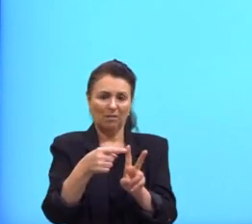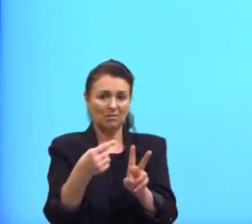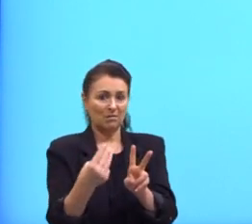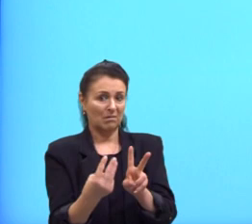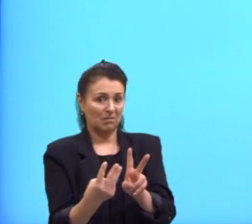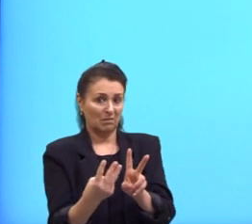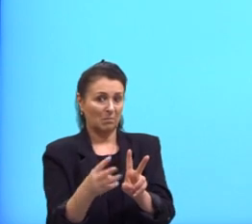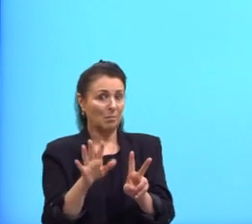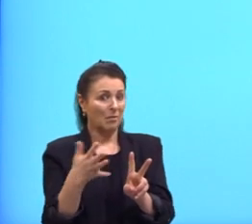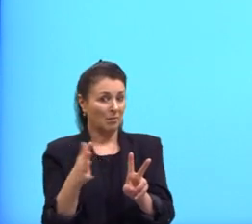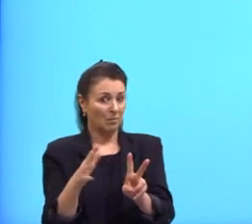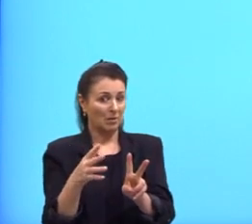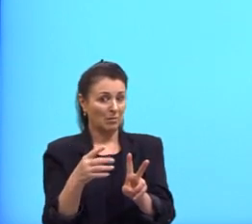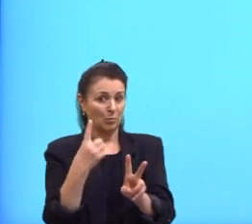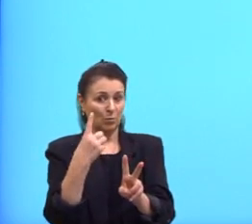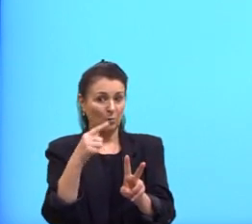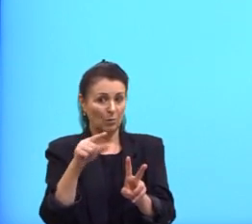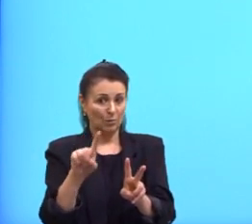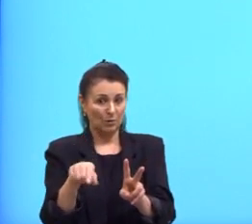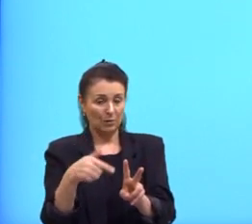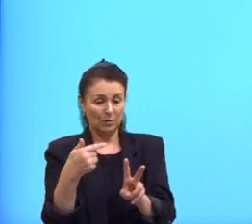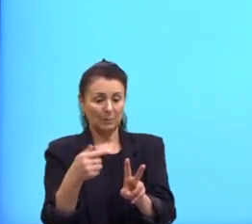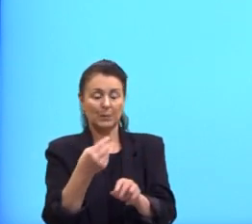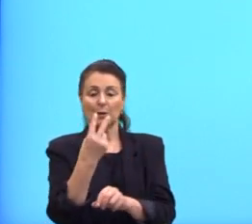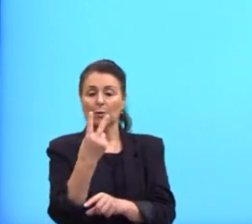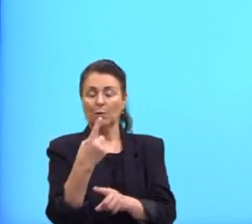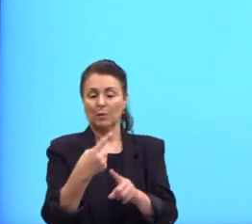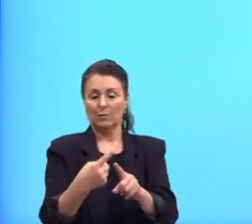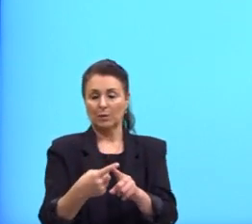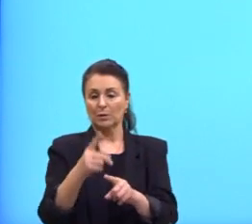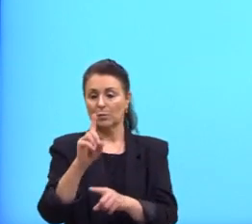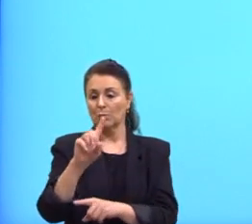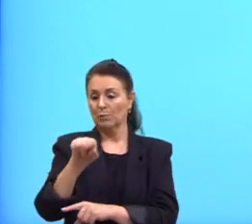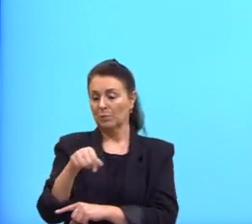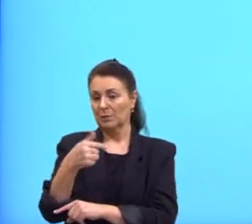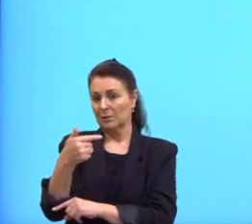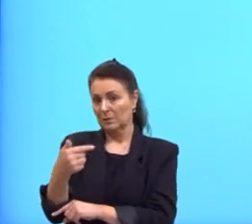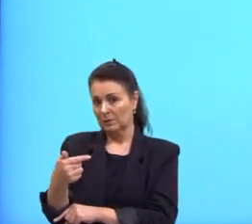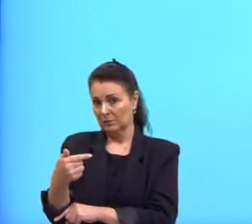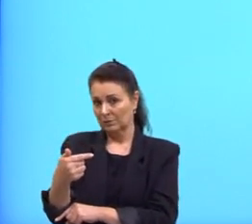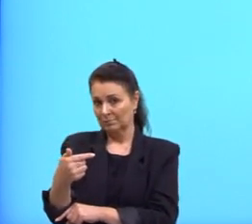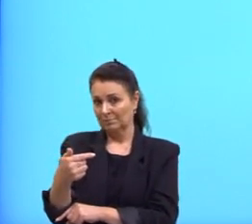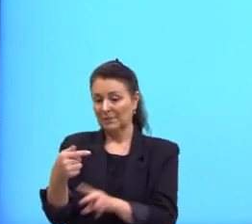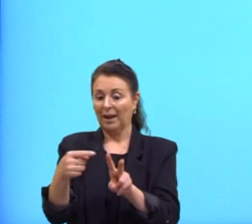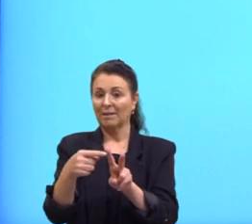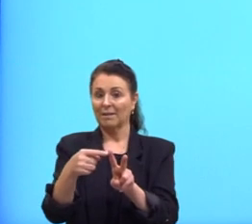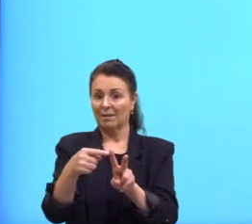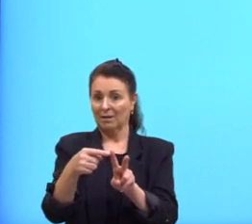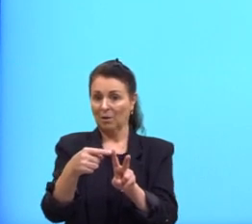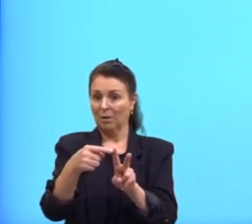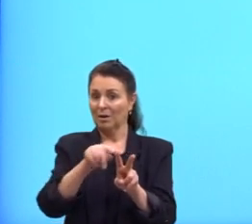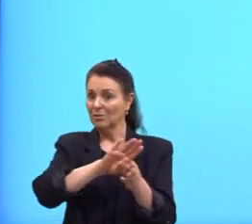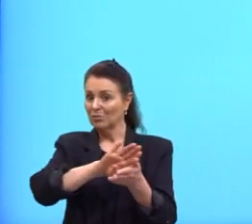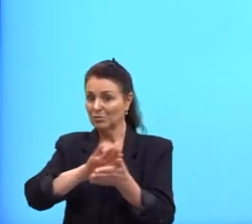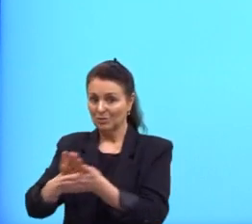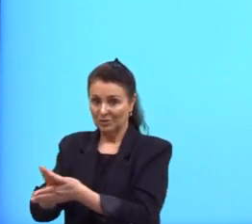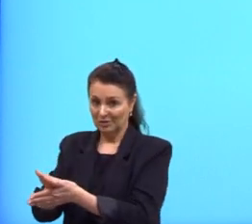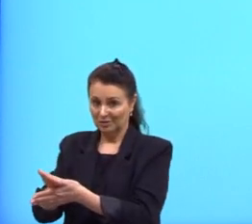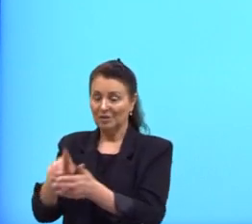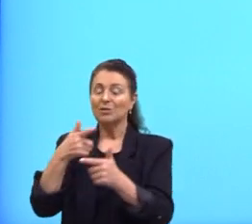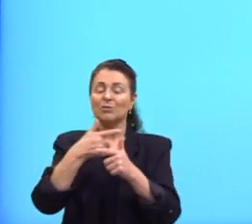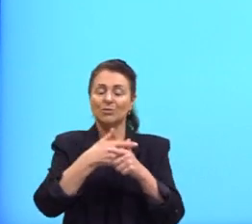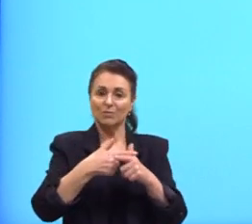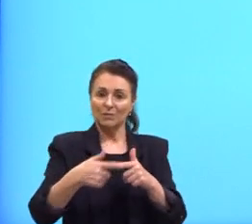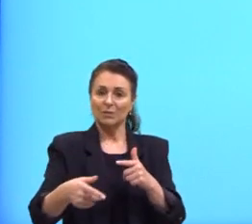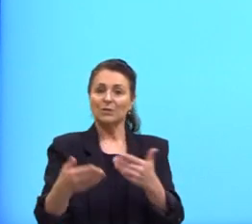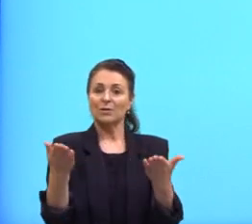3 portanto 2 vezes 1,7 no lugar da raiz tudo dividido